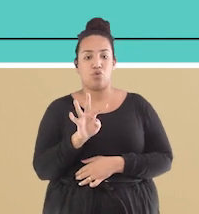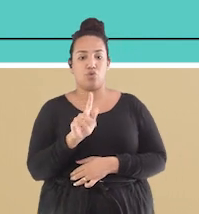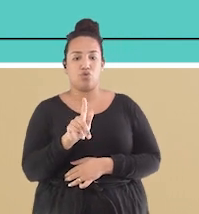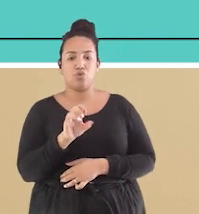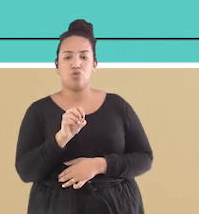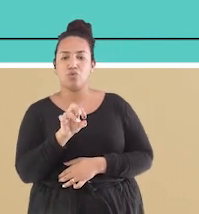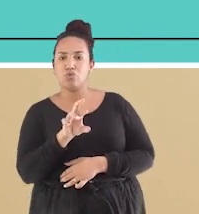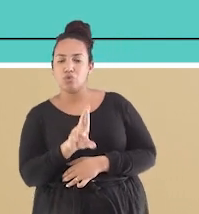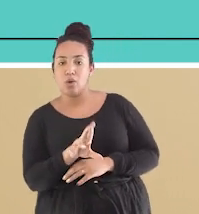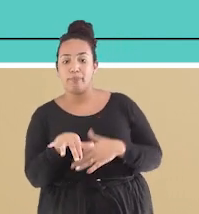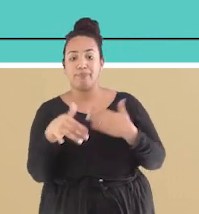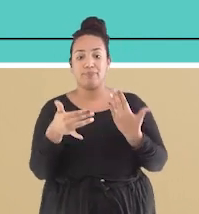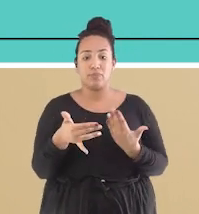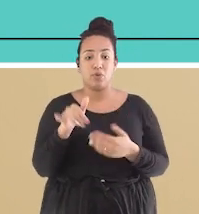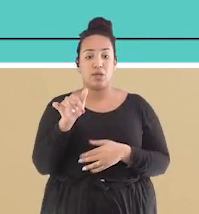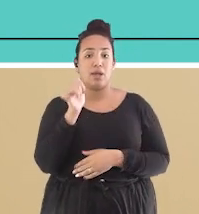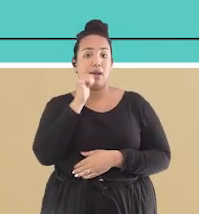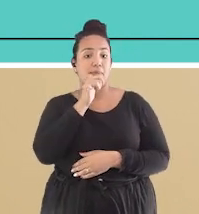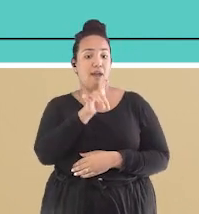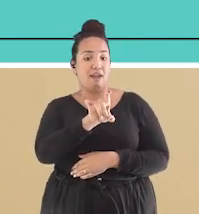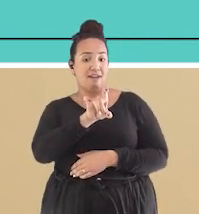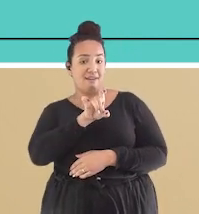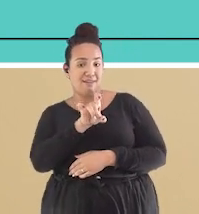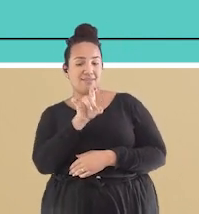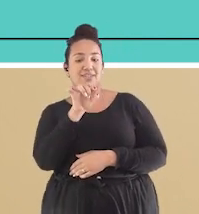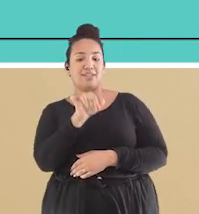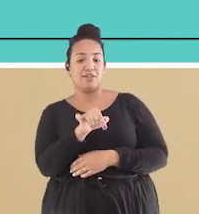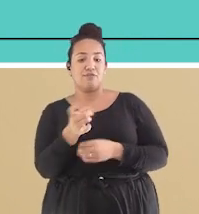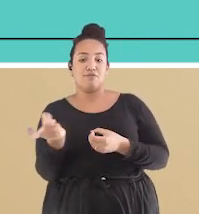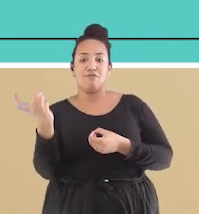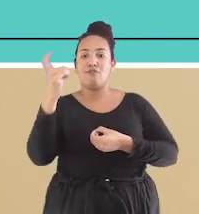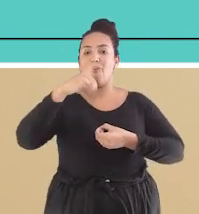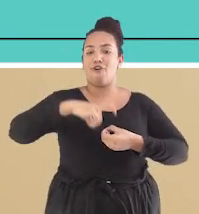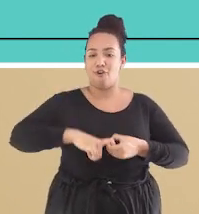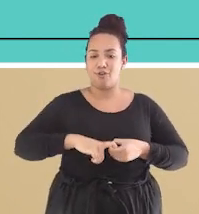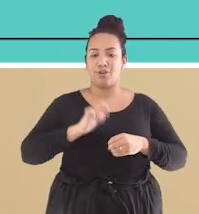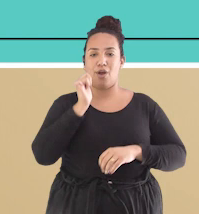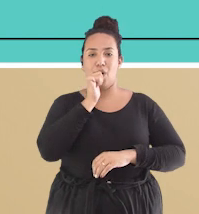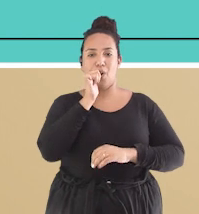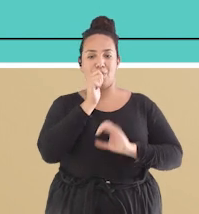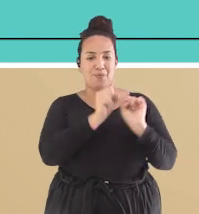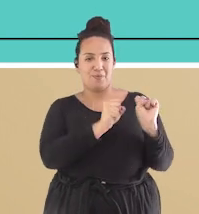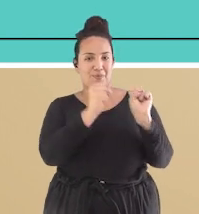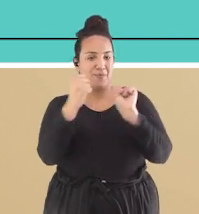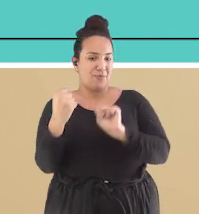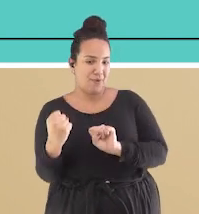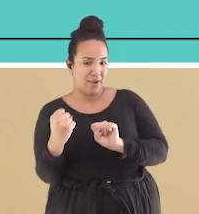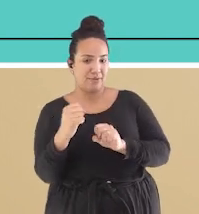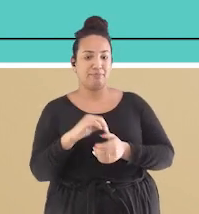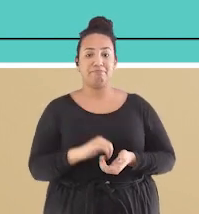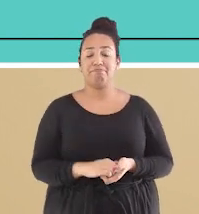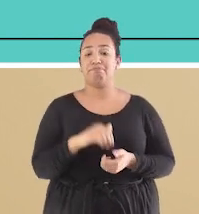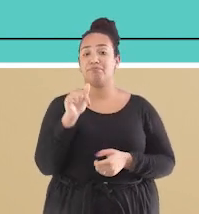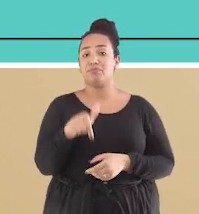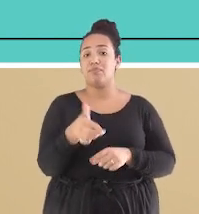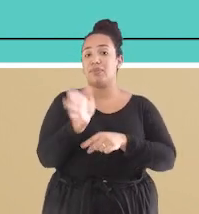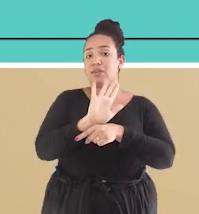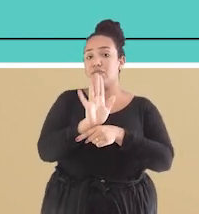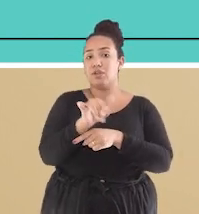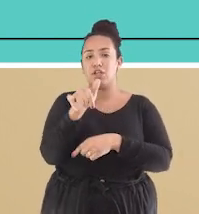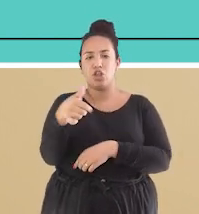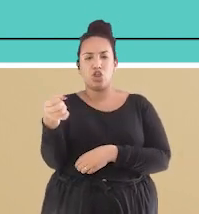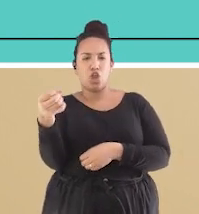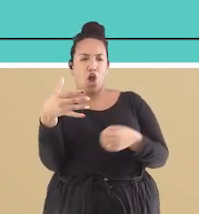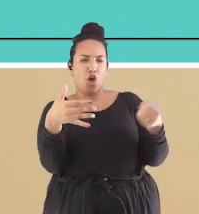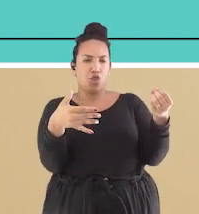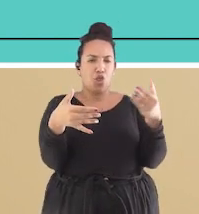Jane Foster, a ex do herói, retorna como a poderosa Thor. Esse novo filme não traz grandes eventos cósmicos,